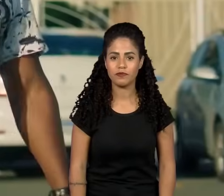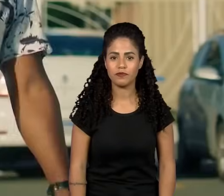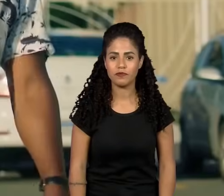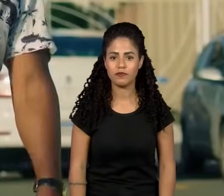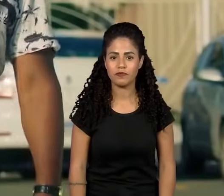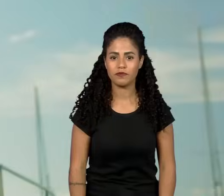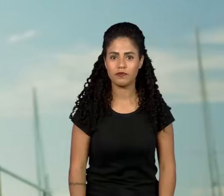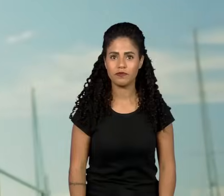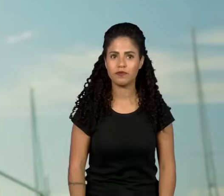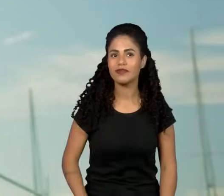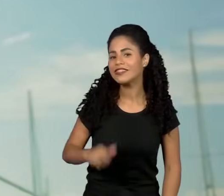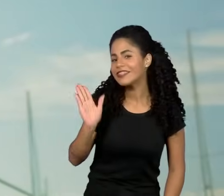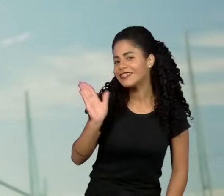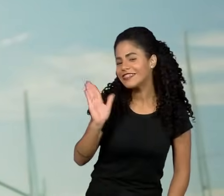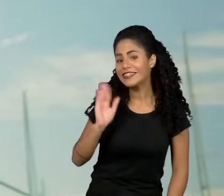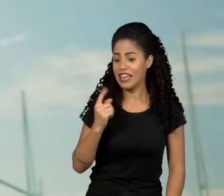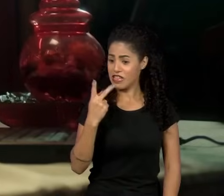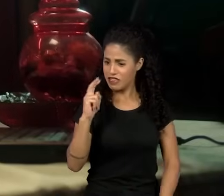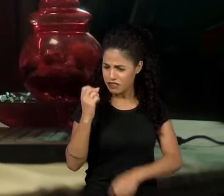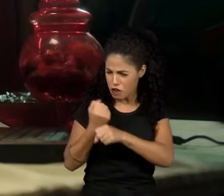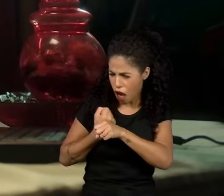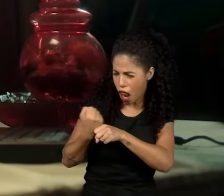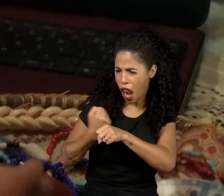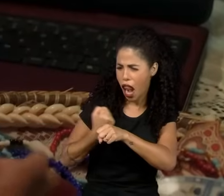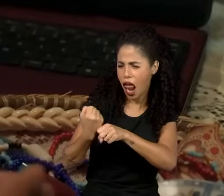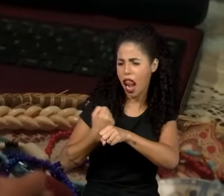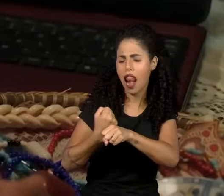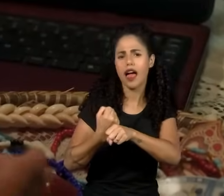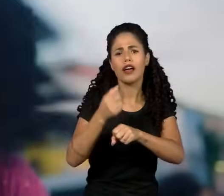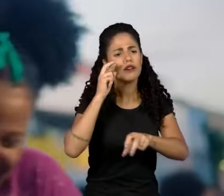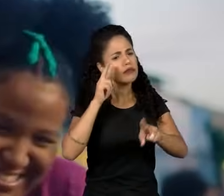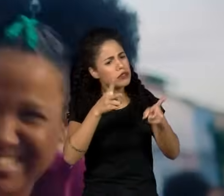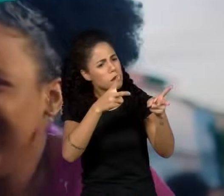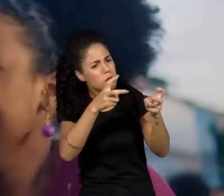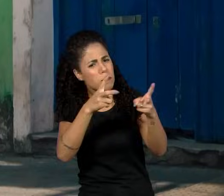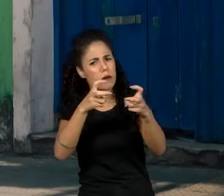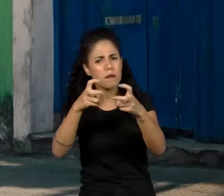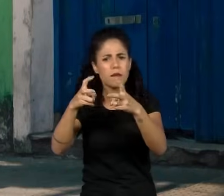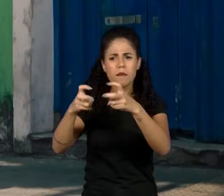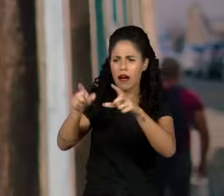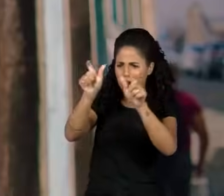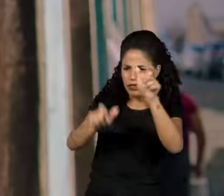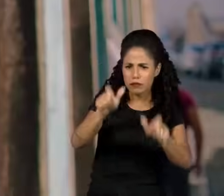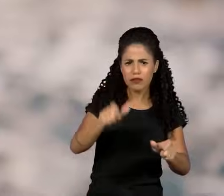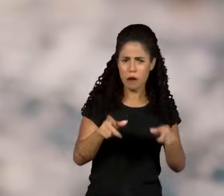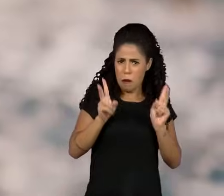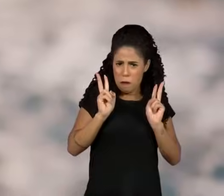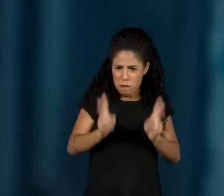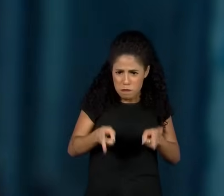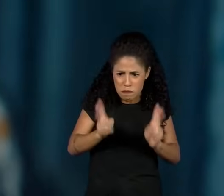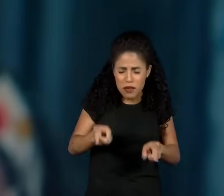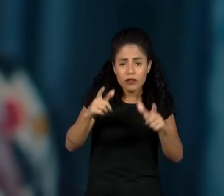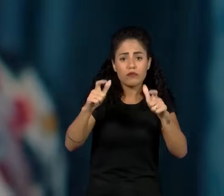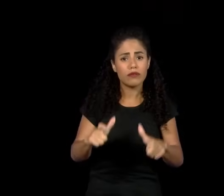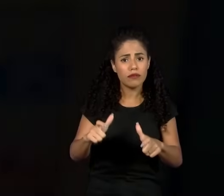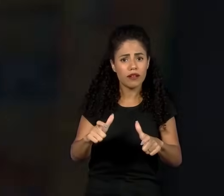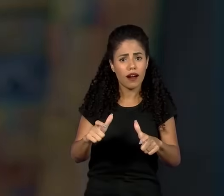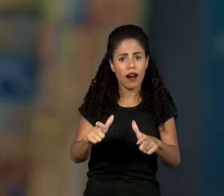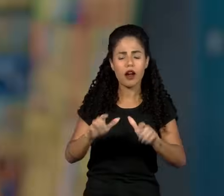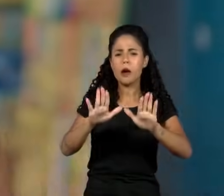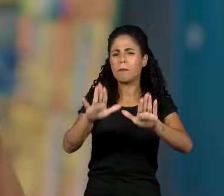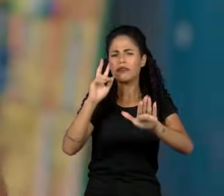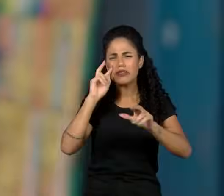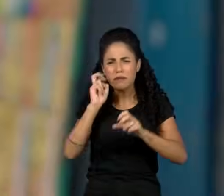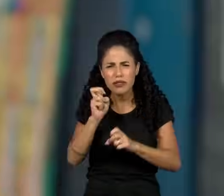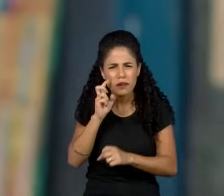Que é isso? Quando você olha assim, parece que tá todo mundo quase no mesmo lugar. Mas se você